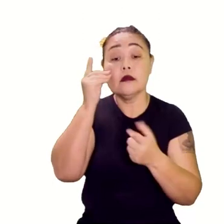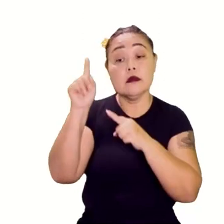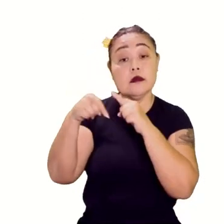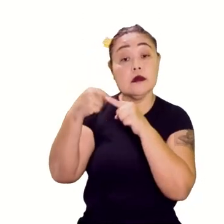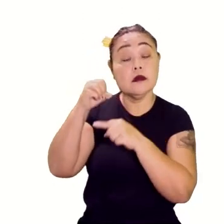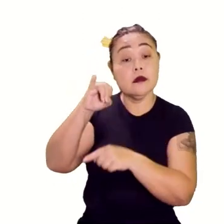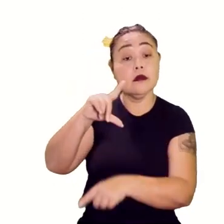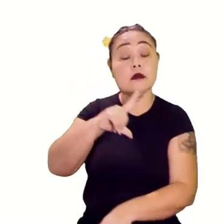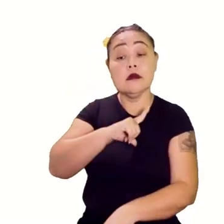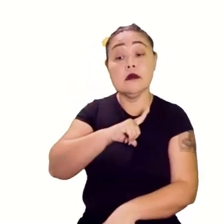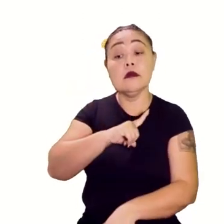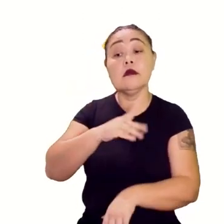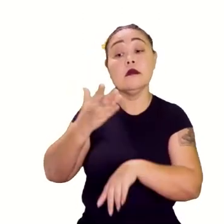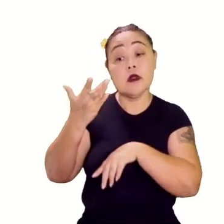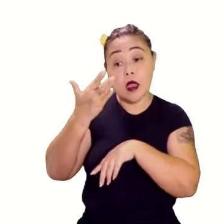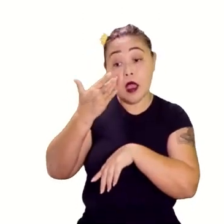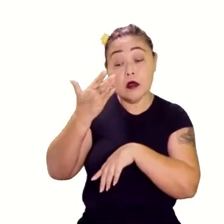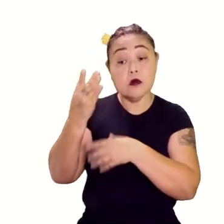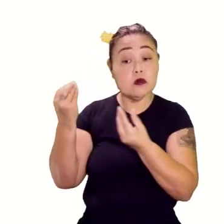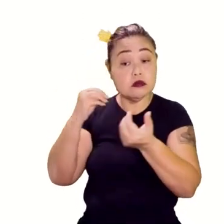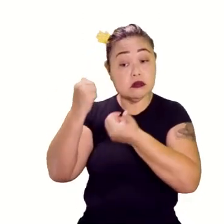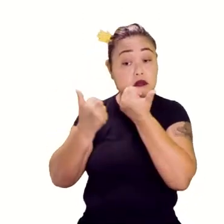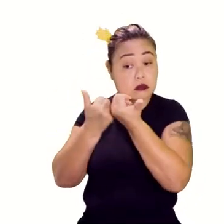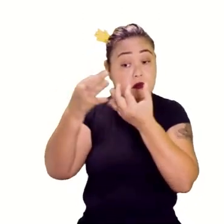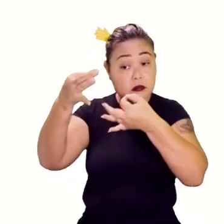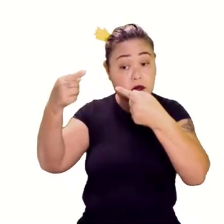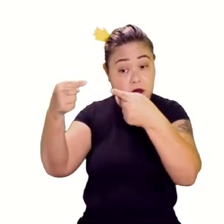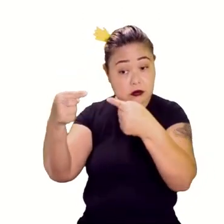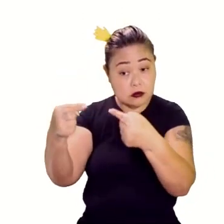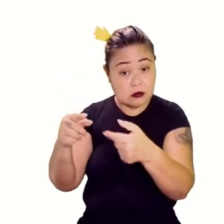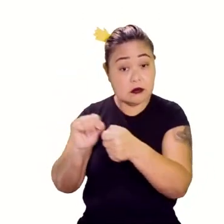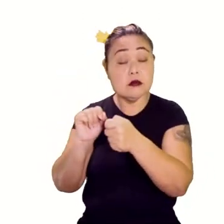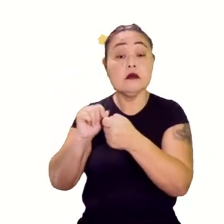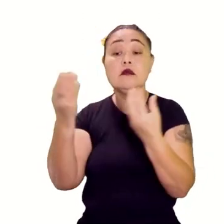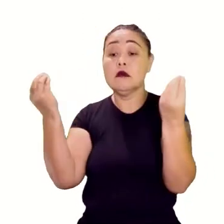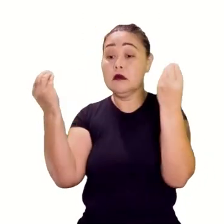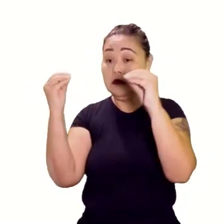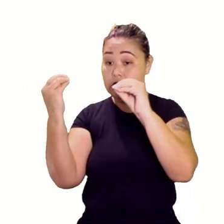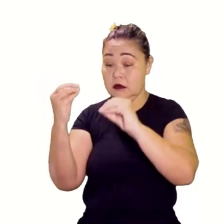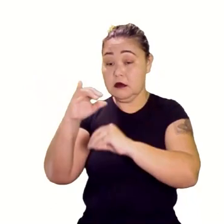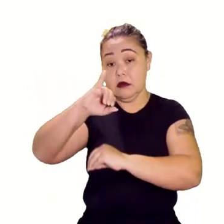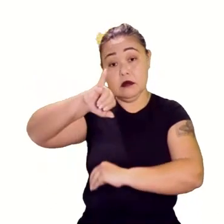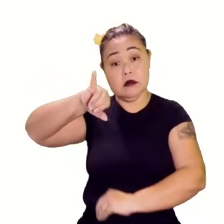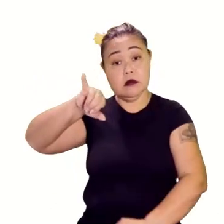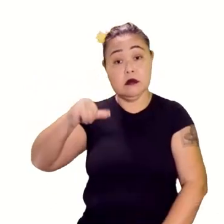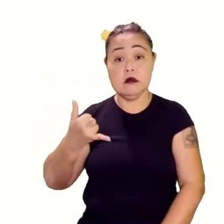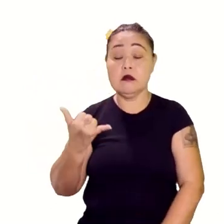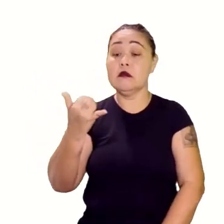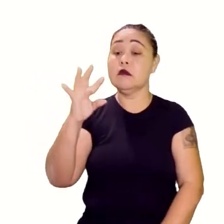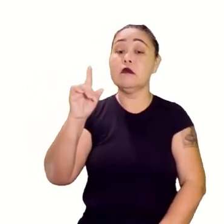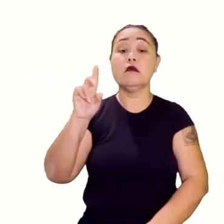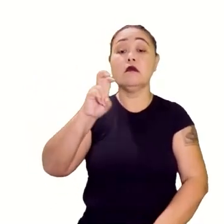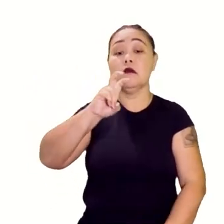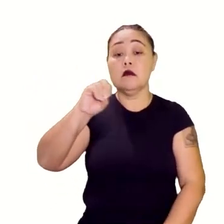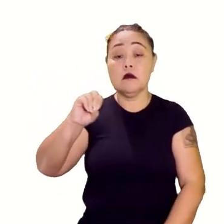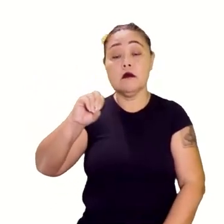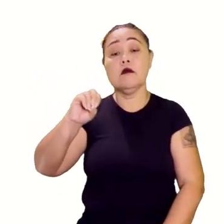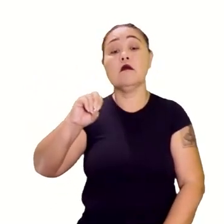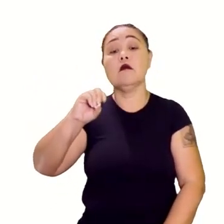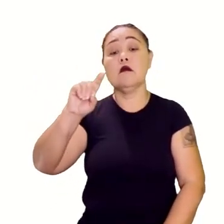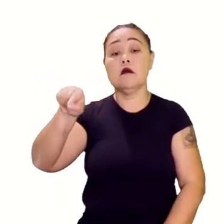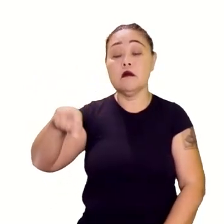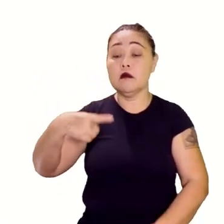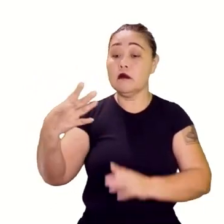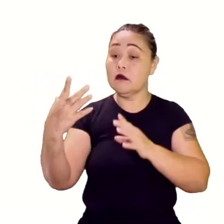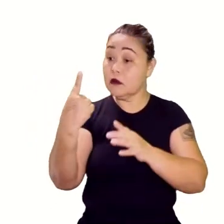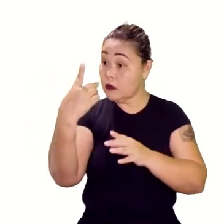isso se para tirar a prova real. Vamos verificar se isso dá certo. Olha lá, jogamos na fórmula dos juros, né? Capital é 500 vezes